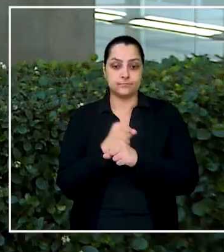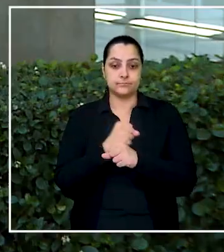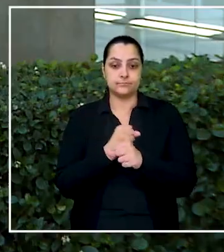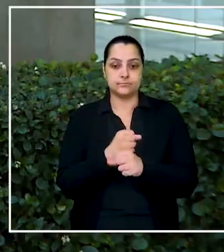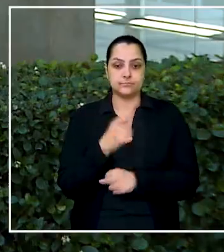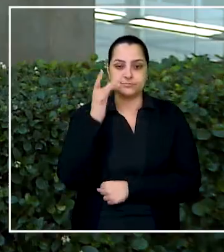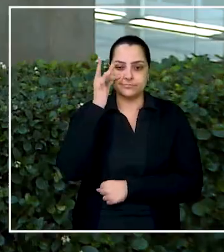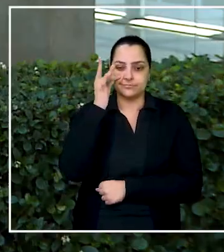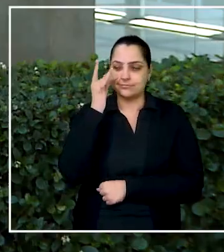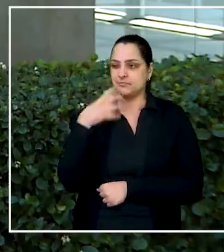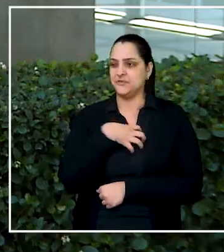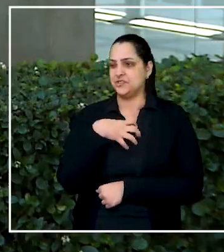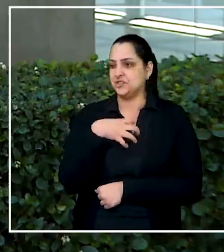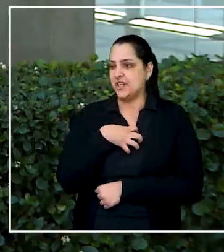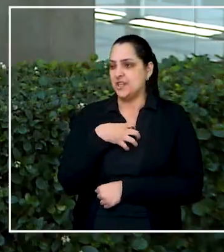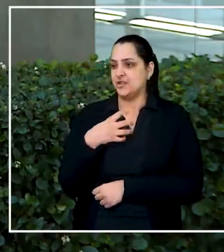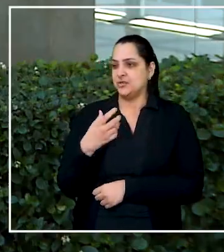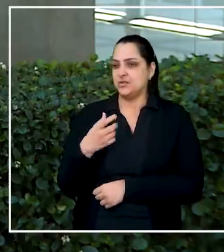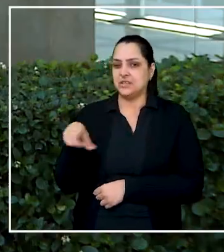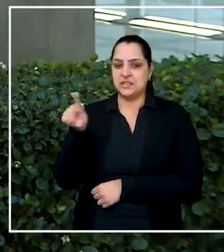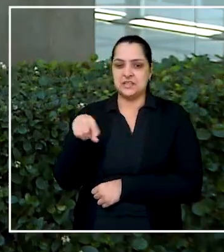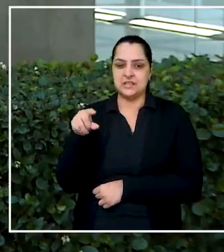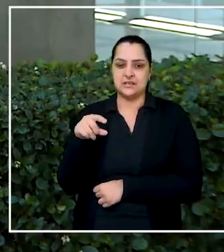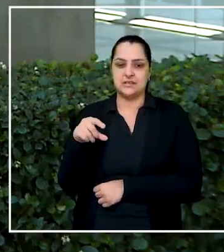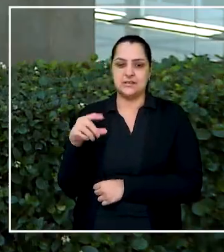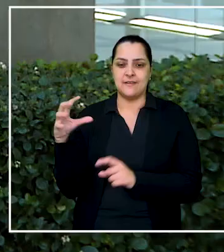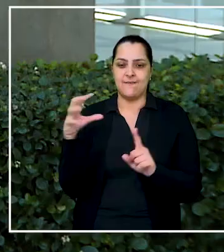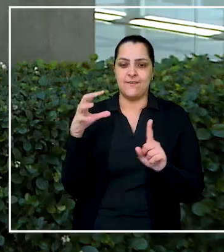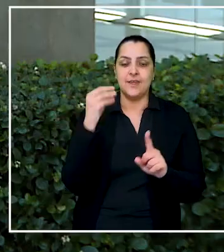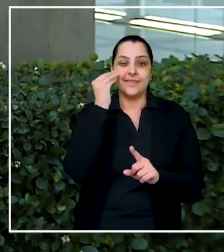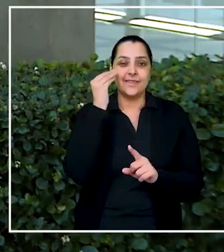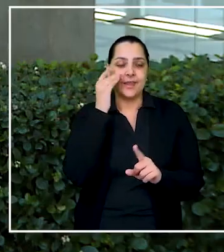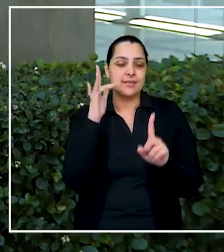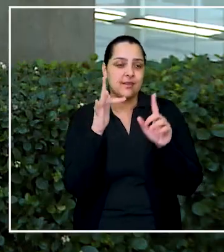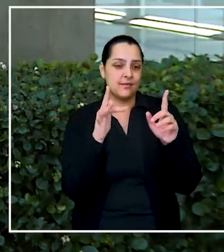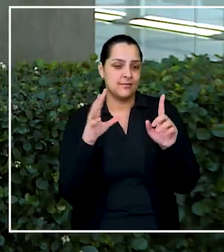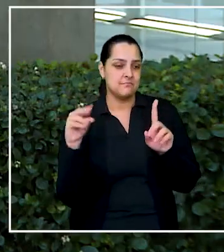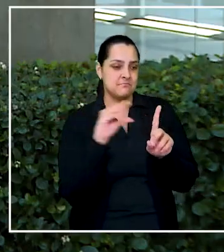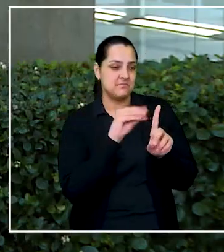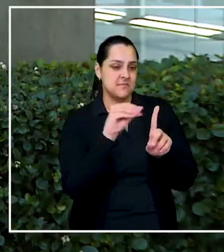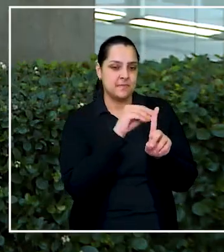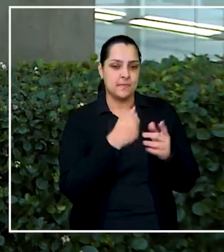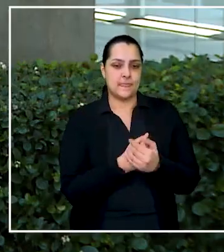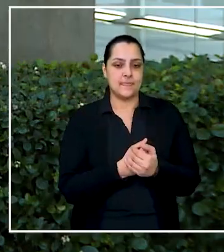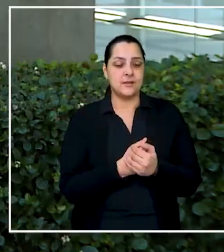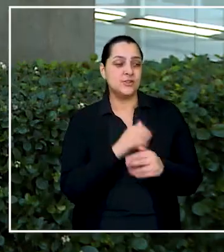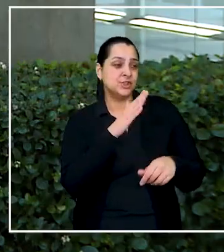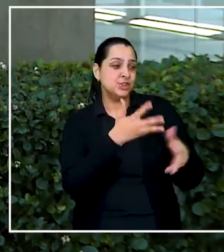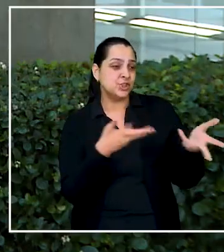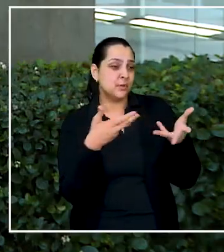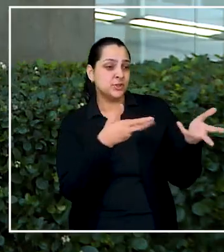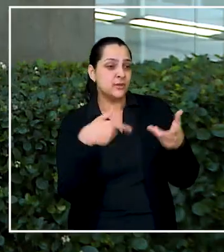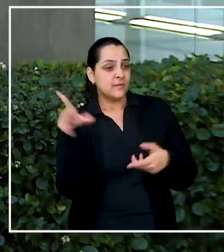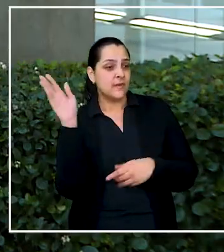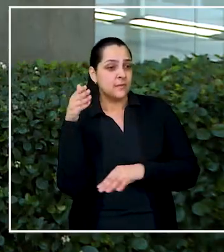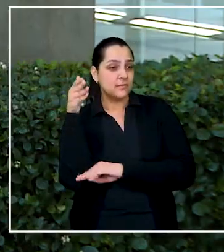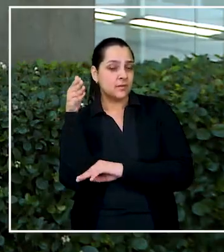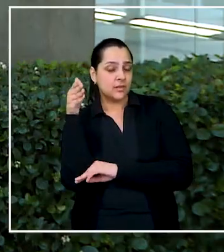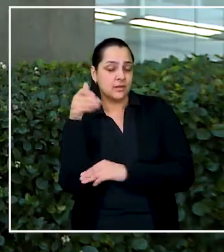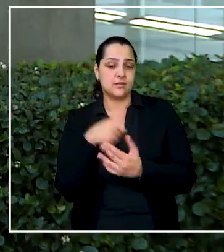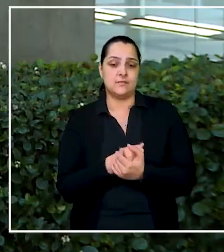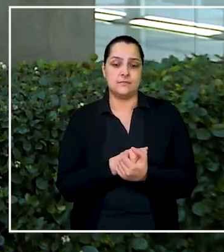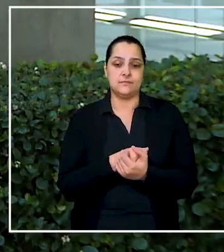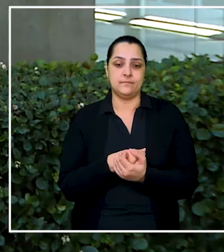3 anos, presenciou gestos obscenos do chefe, que também forçava contato físico, a chamava para ir a motéis e falava